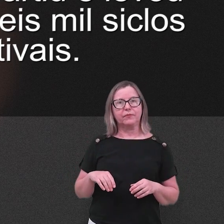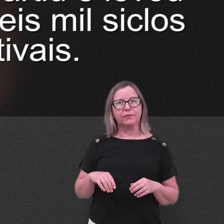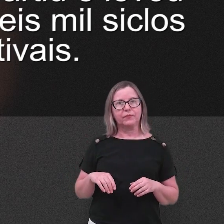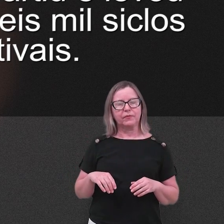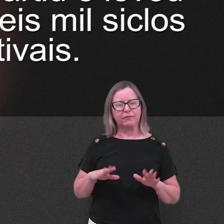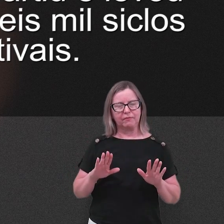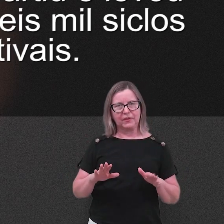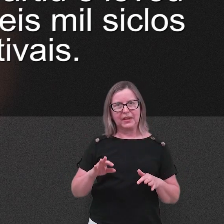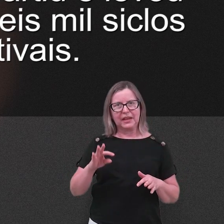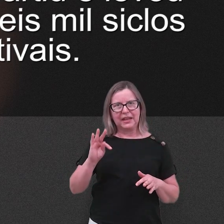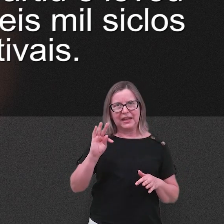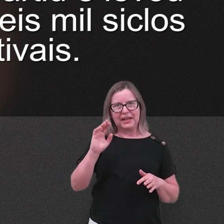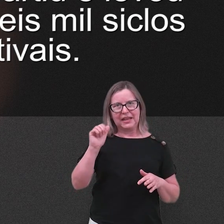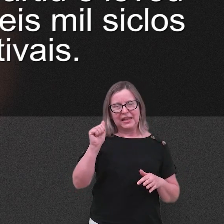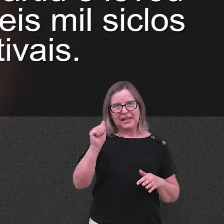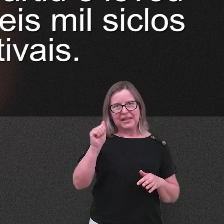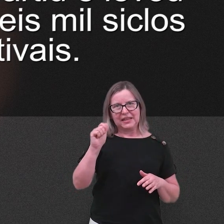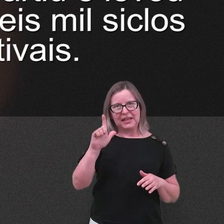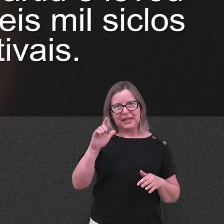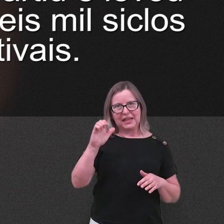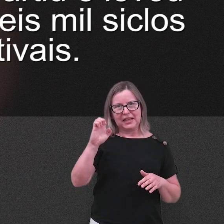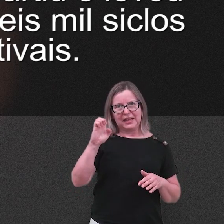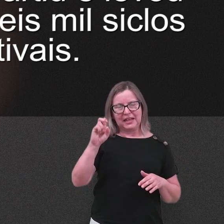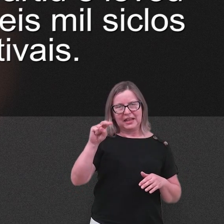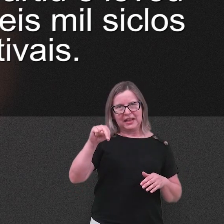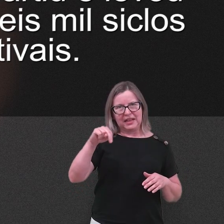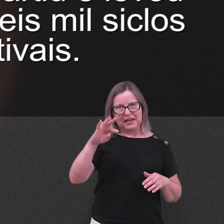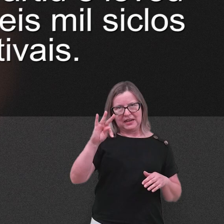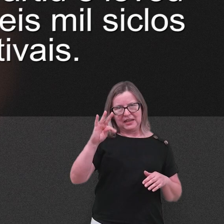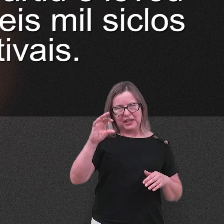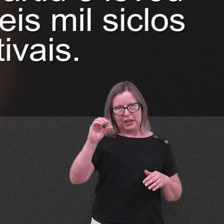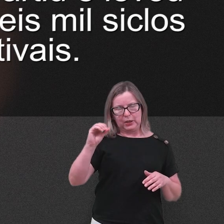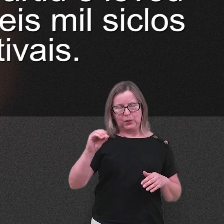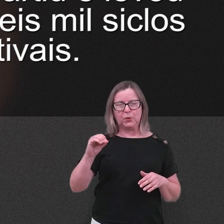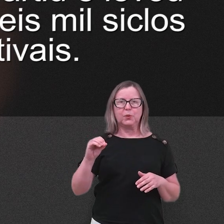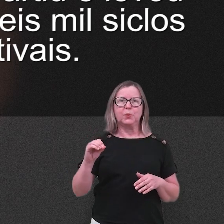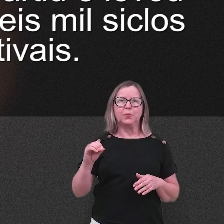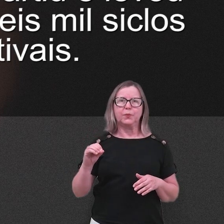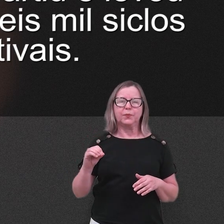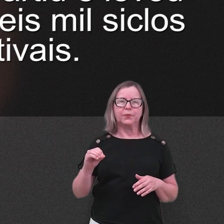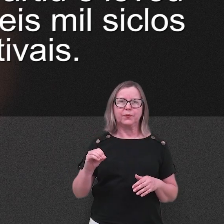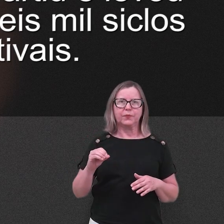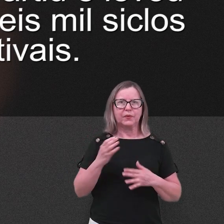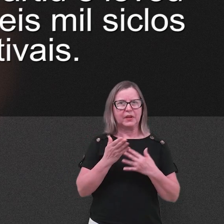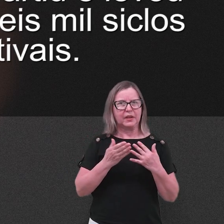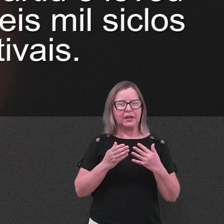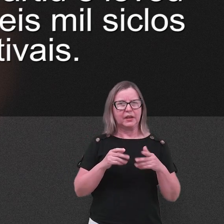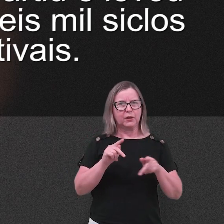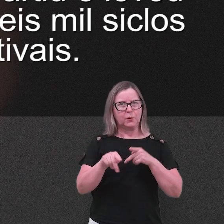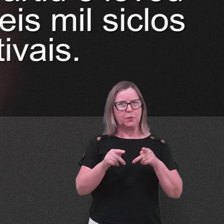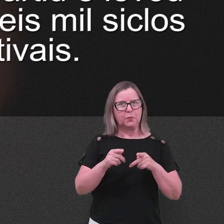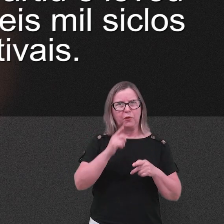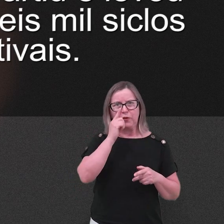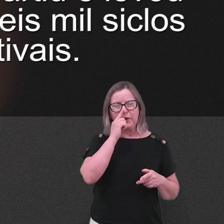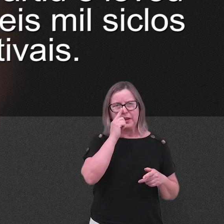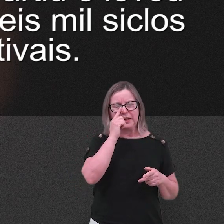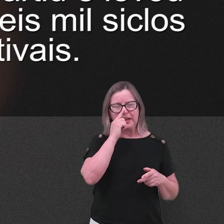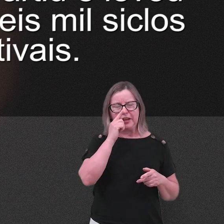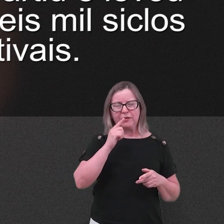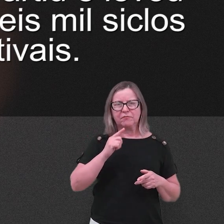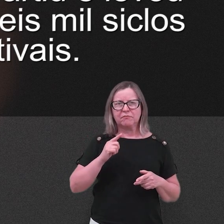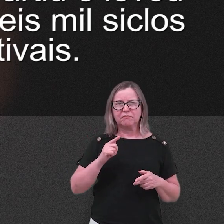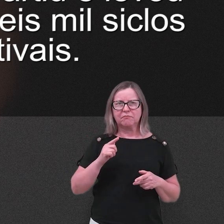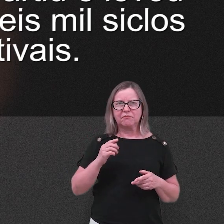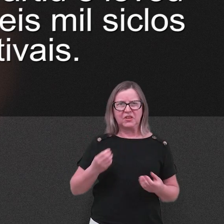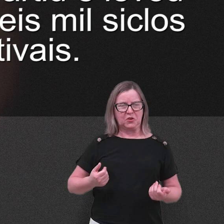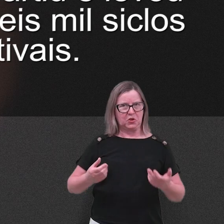eu estava pesquisando isso agora à tarde, pastor Érico, o talento entre os gregos equivalia ali a